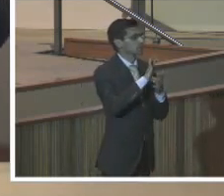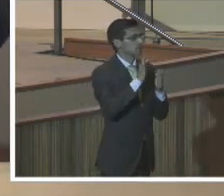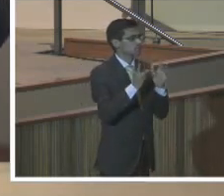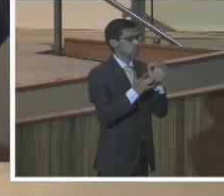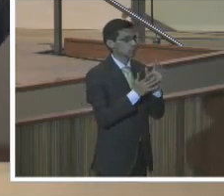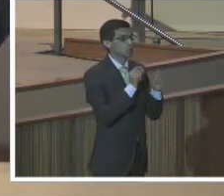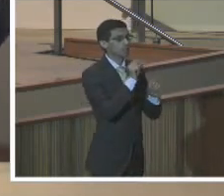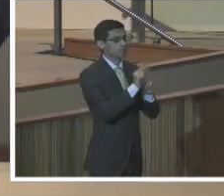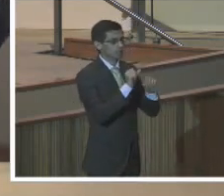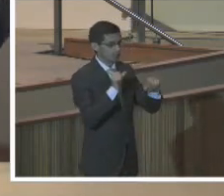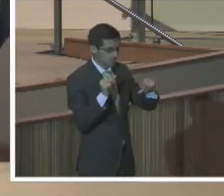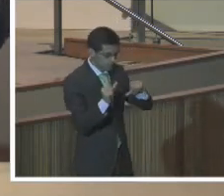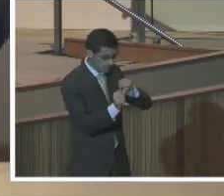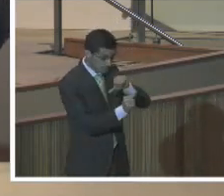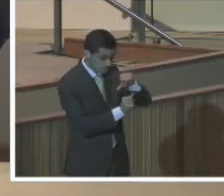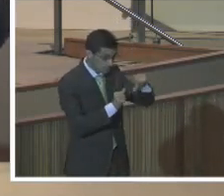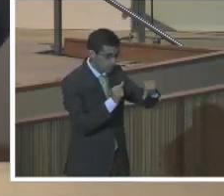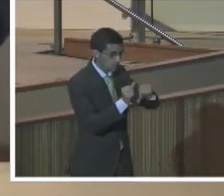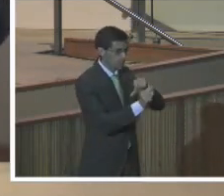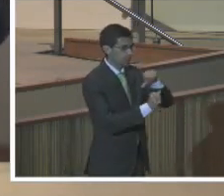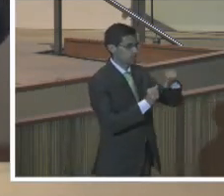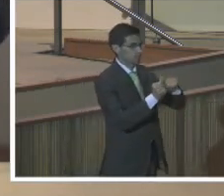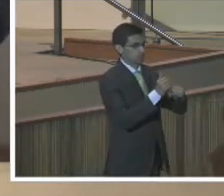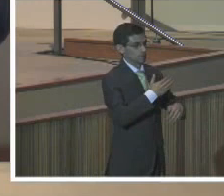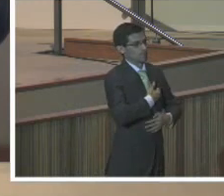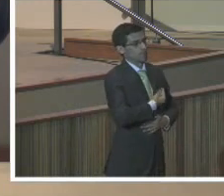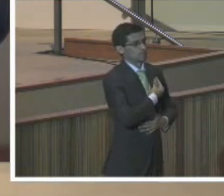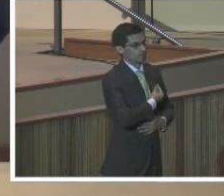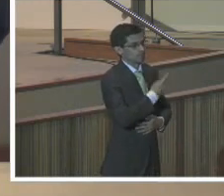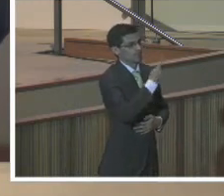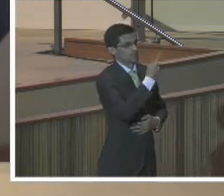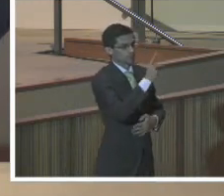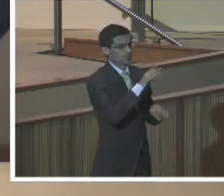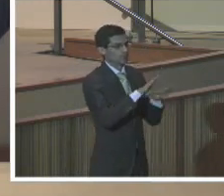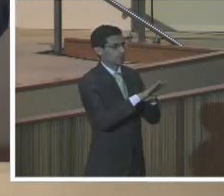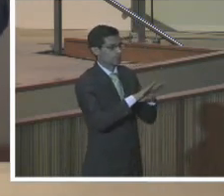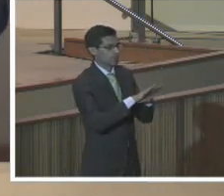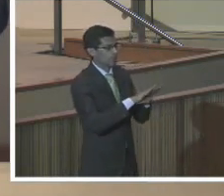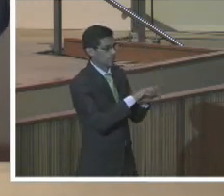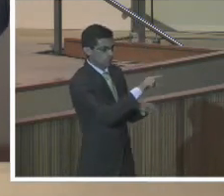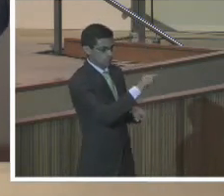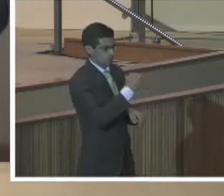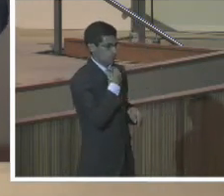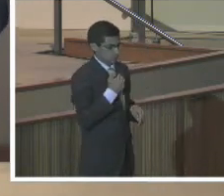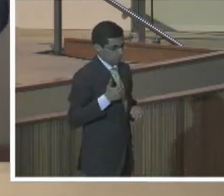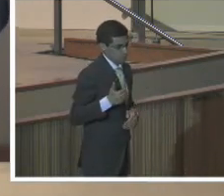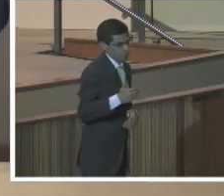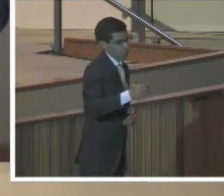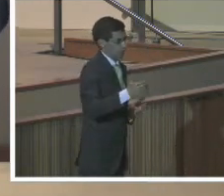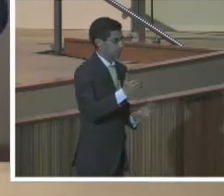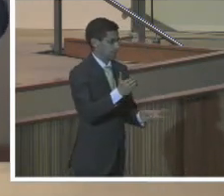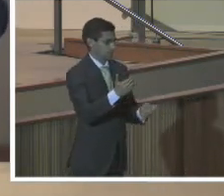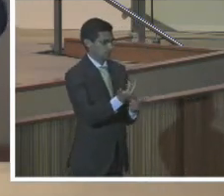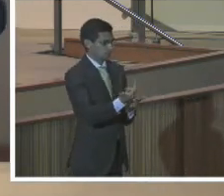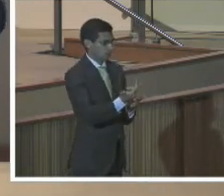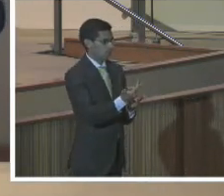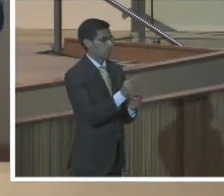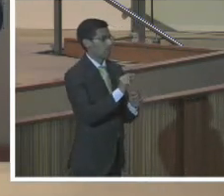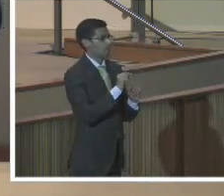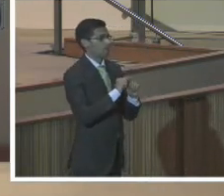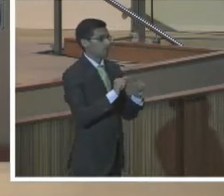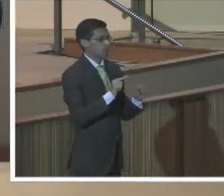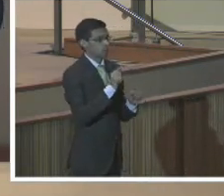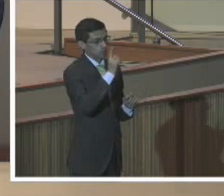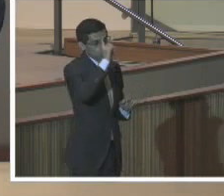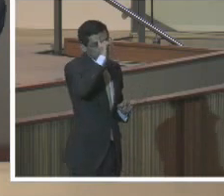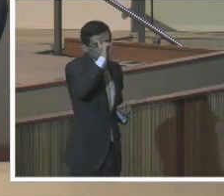de transformação na nossa vida. Não é para você continuar do mesmo jeito, mas é para que cada dia